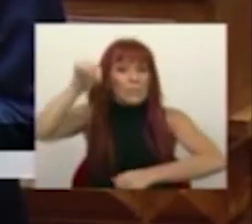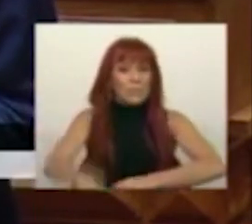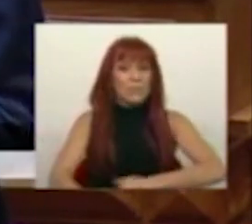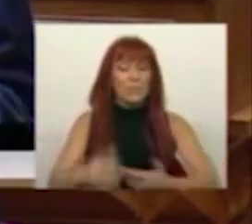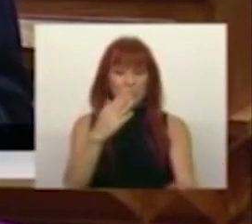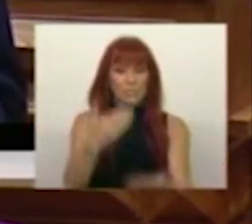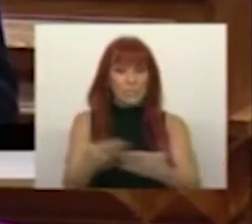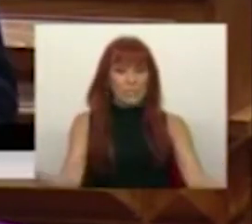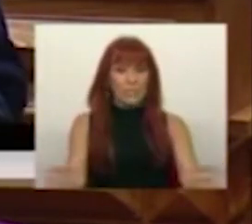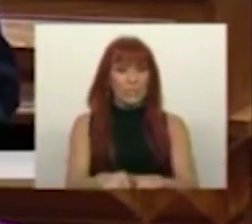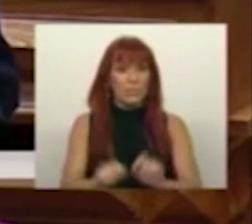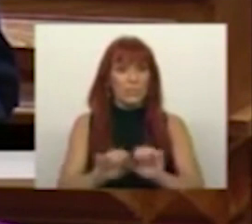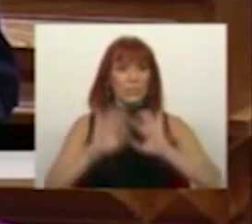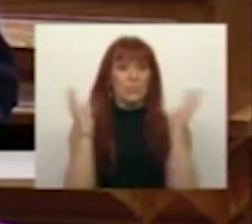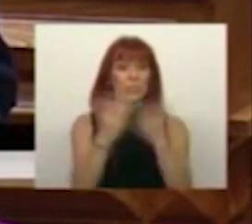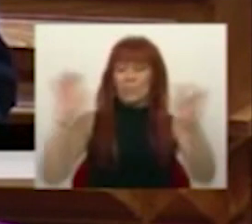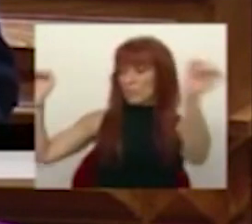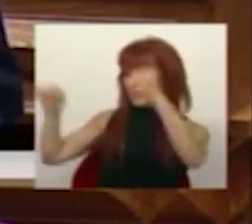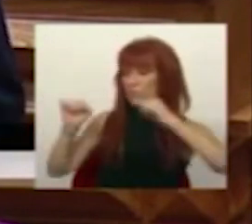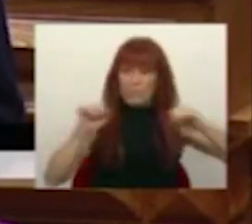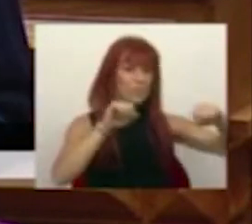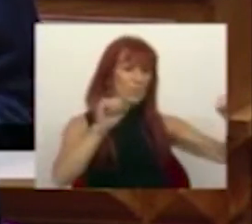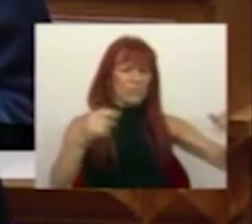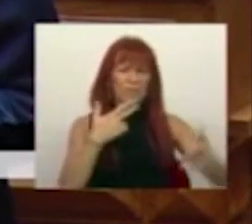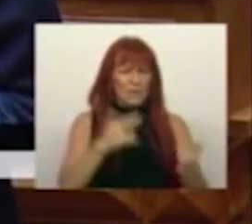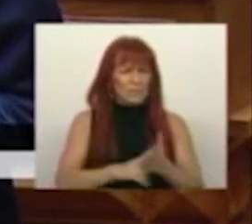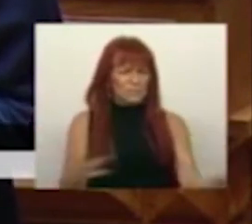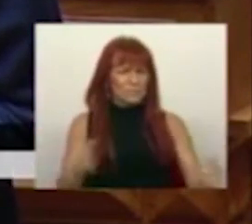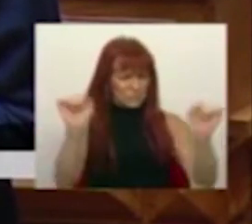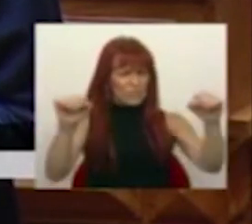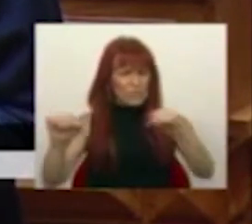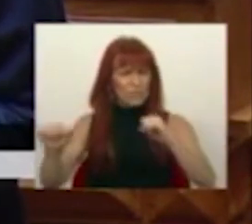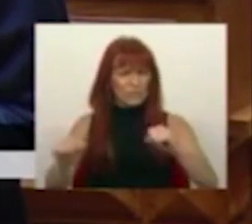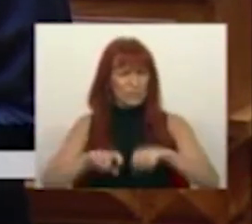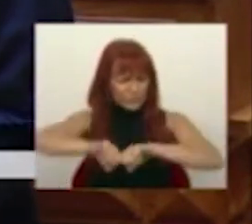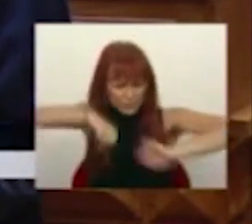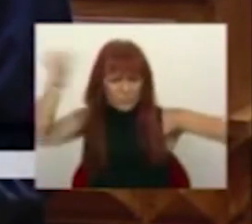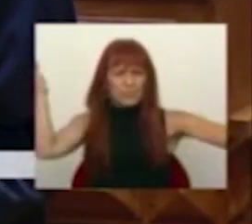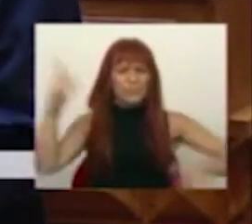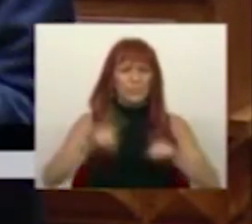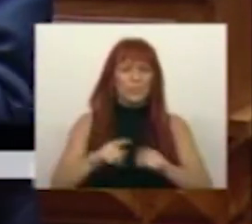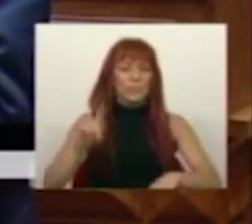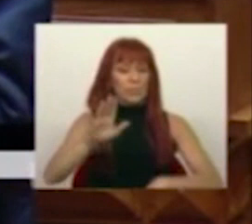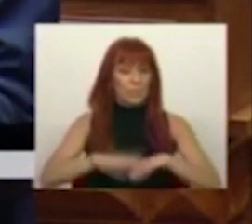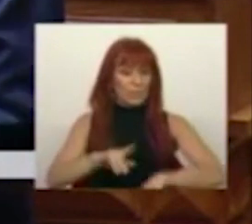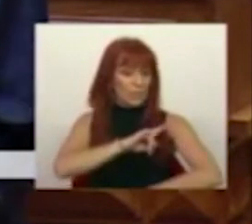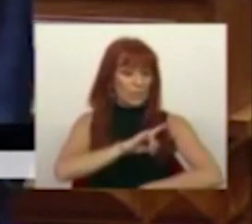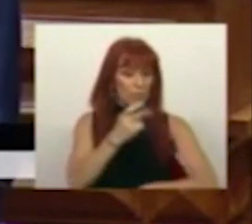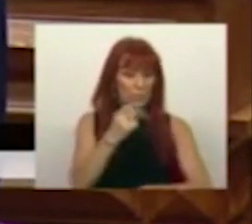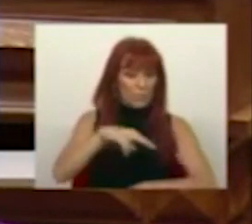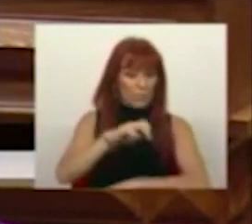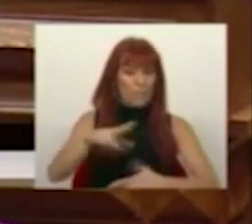e perante uma generalidade de consenso? Não é verdade que esse consenso foi rompido com a privatização da